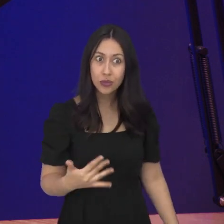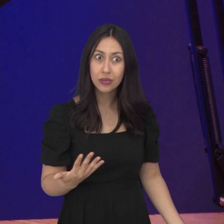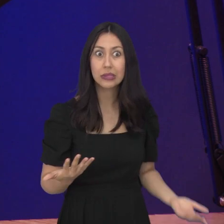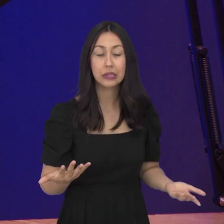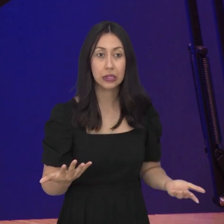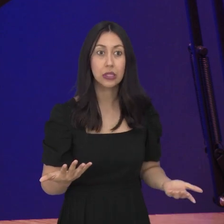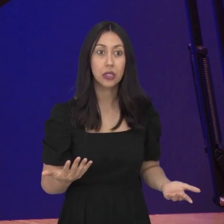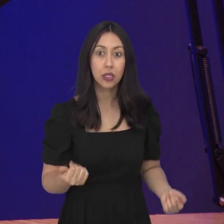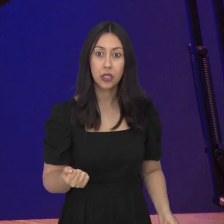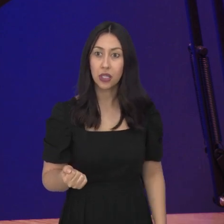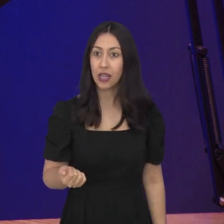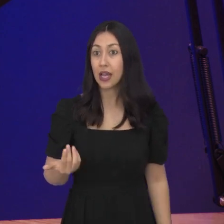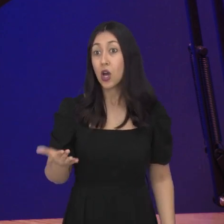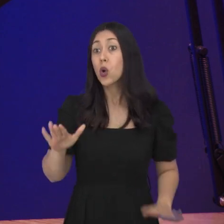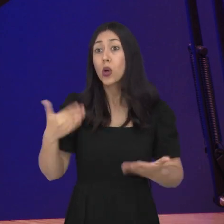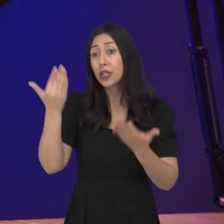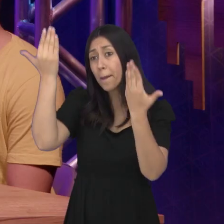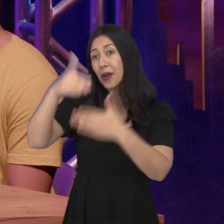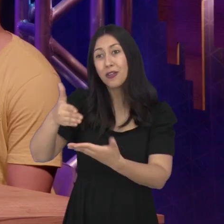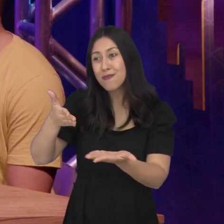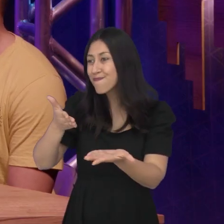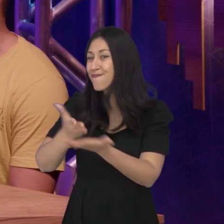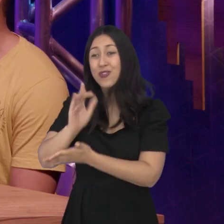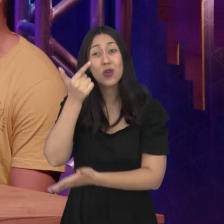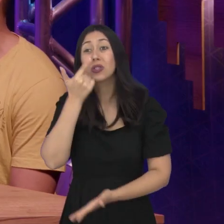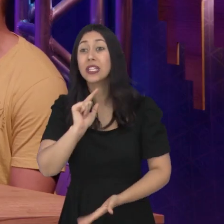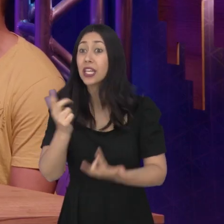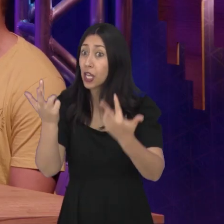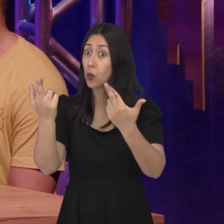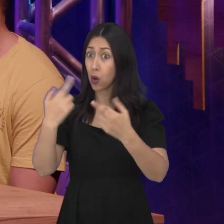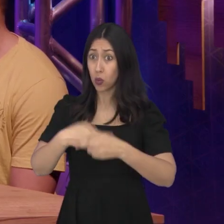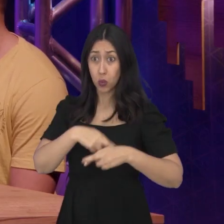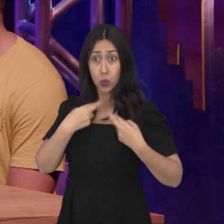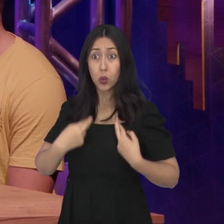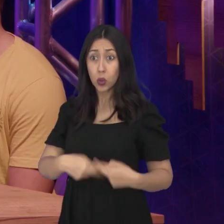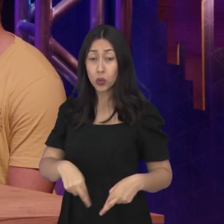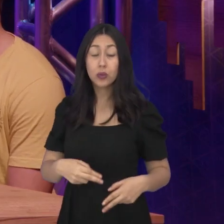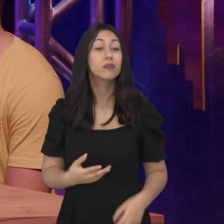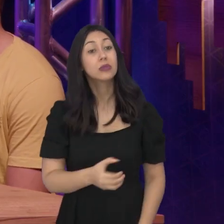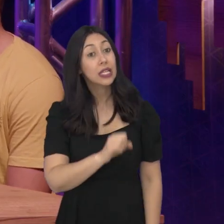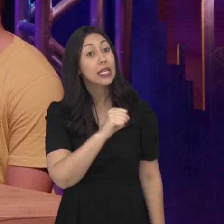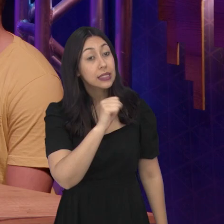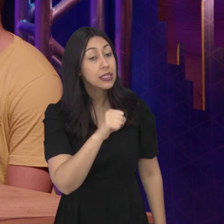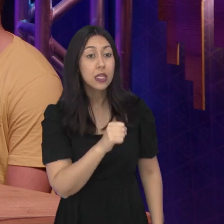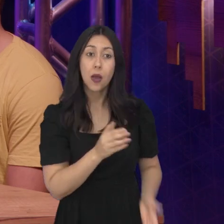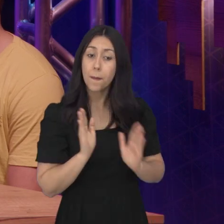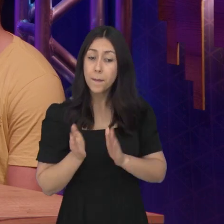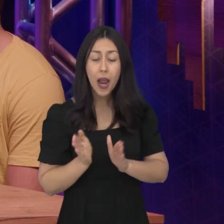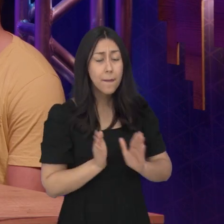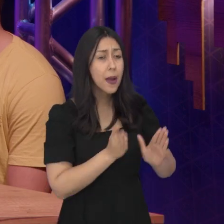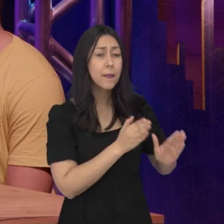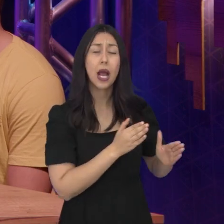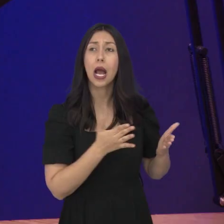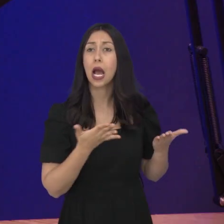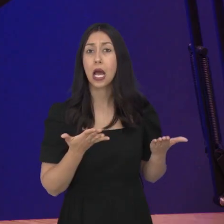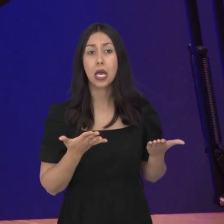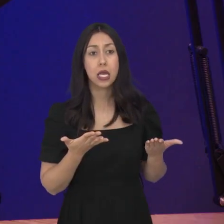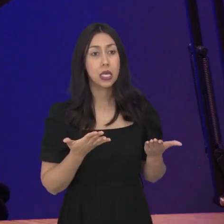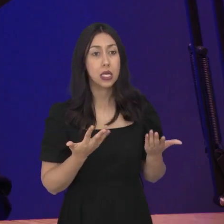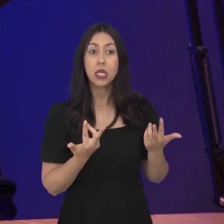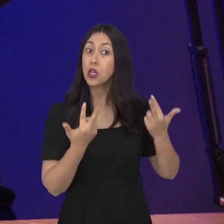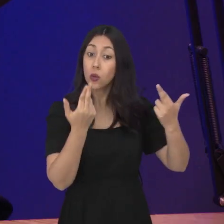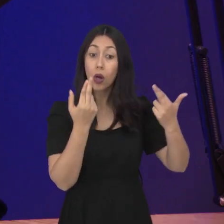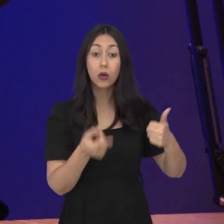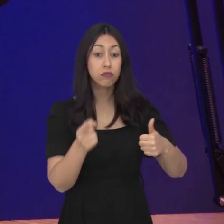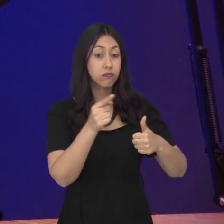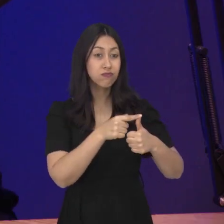isso. Quando não passa na prova, você entra em luto. Exatamente. Com todas as suas fases, como, né,